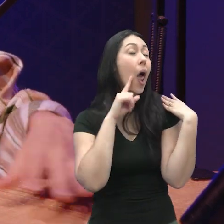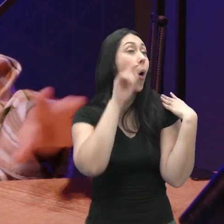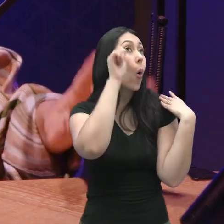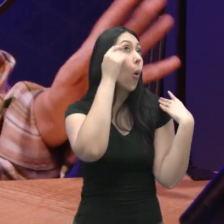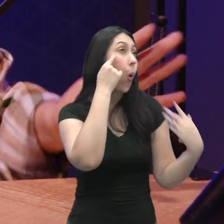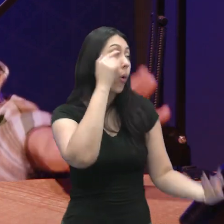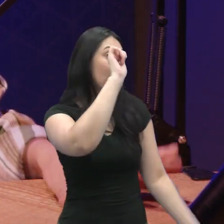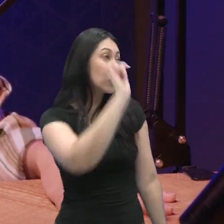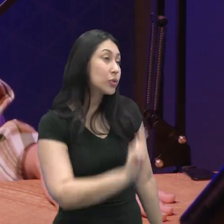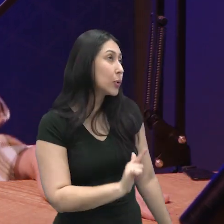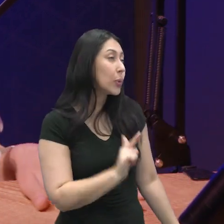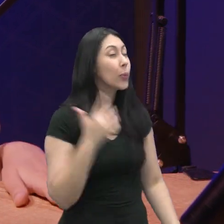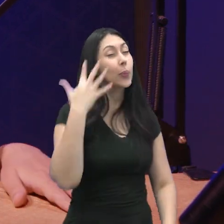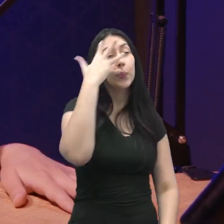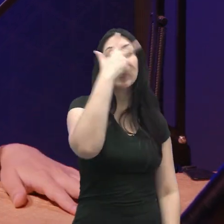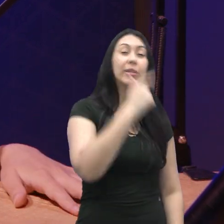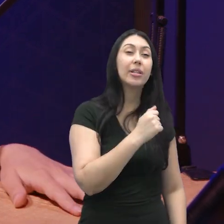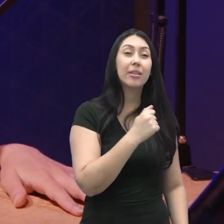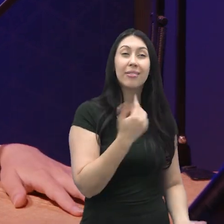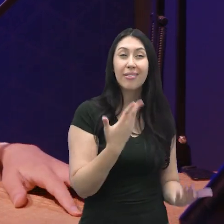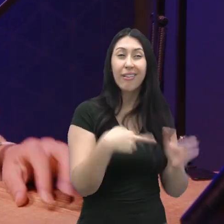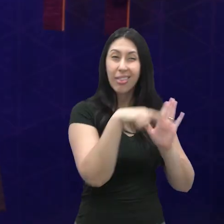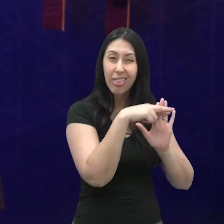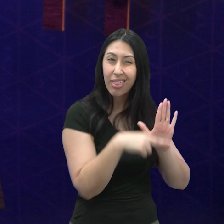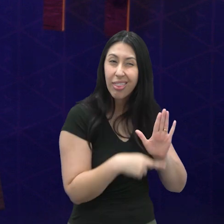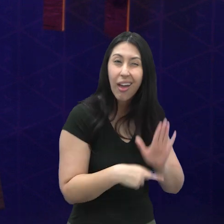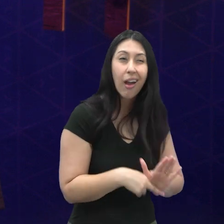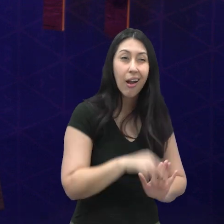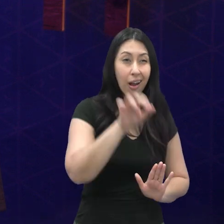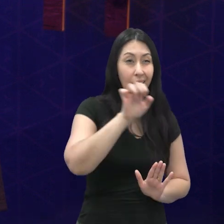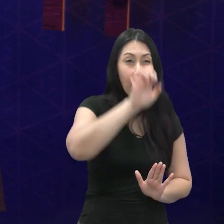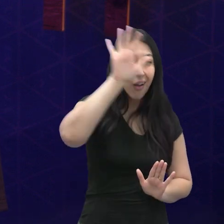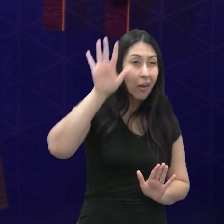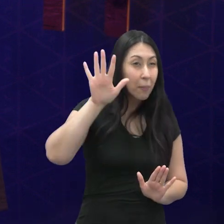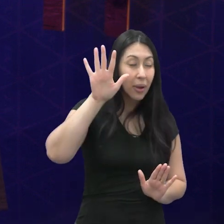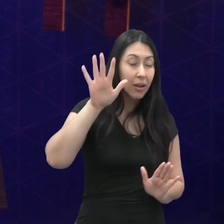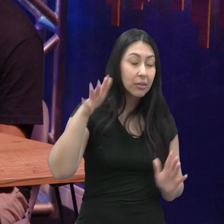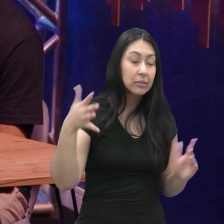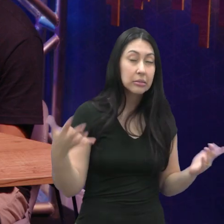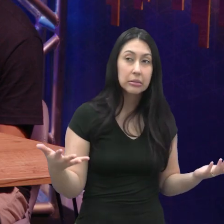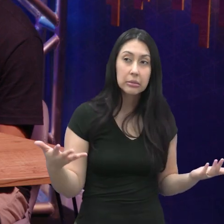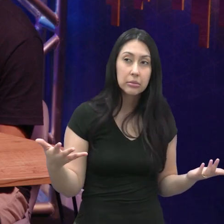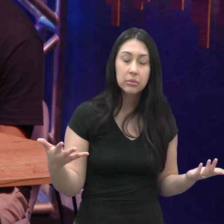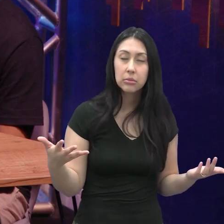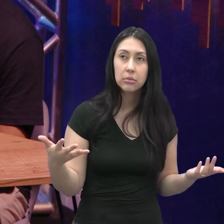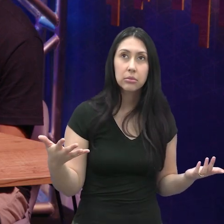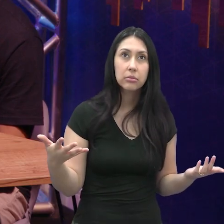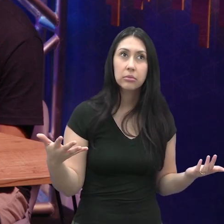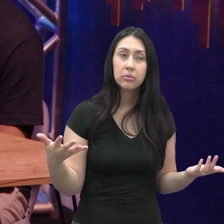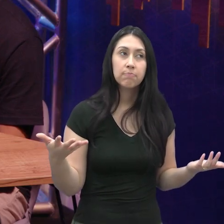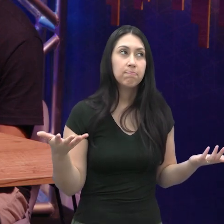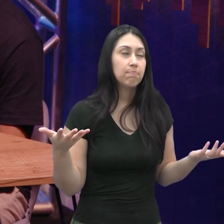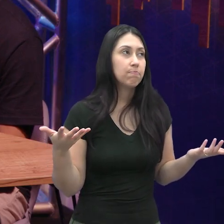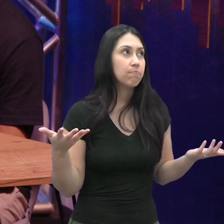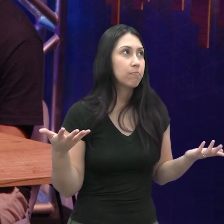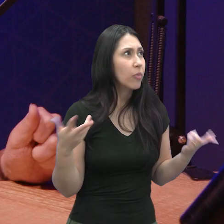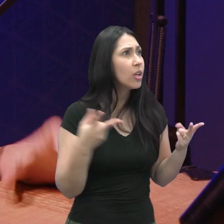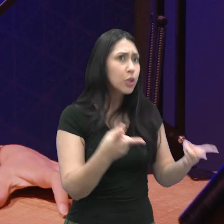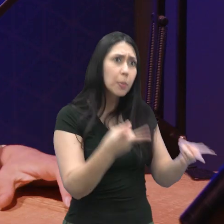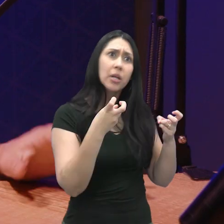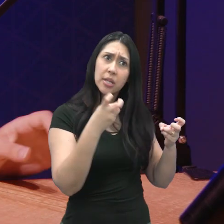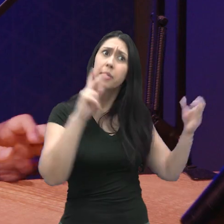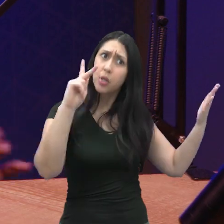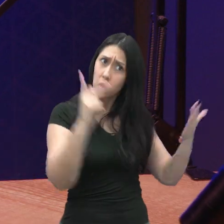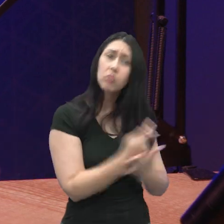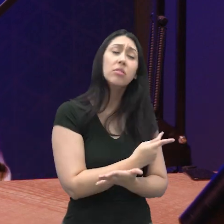olho azul era o mais bonito. Esse padrão europeu, né? Enfim. Então a gente vê